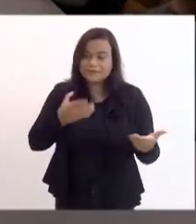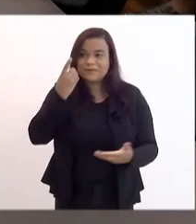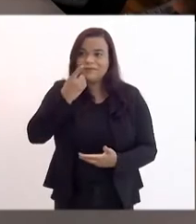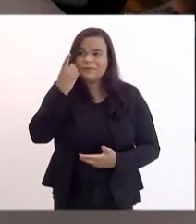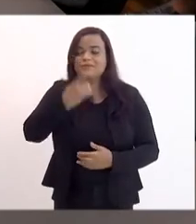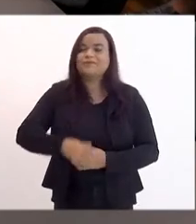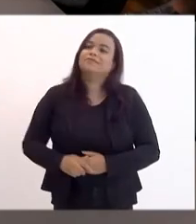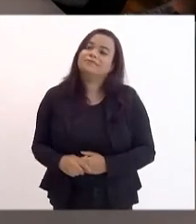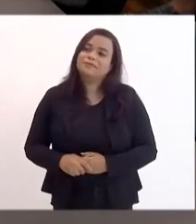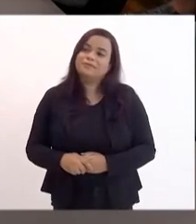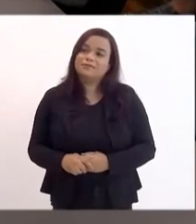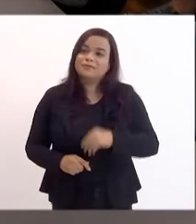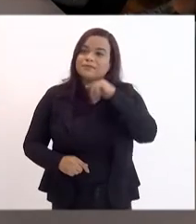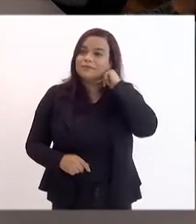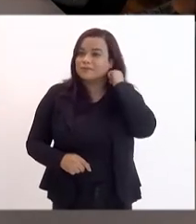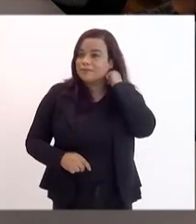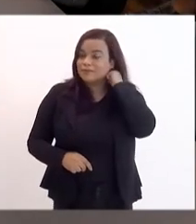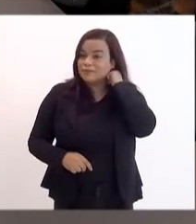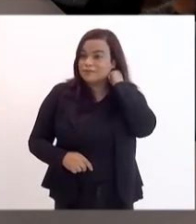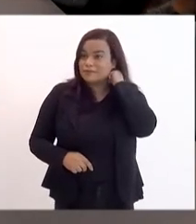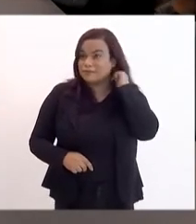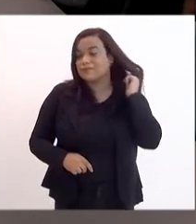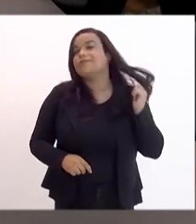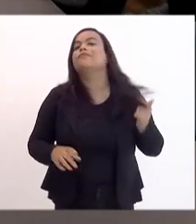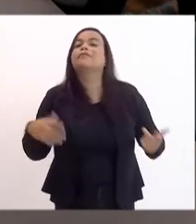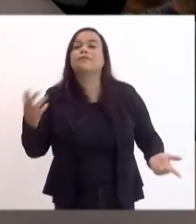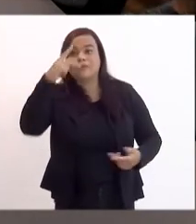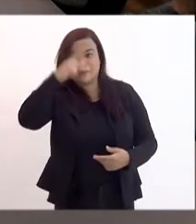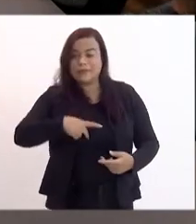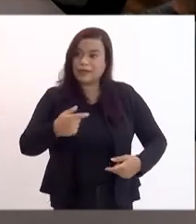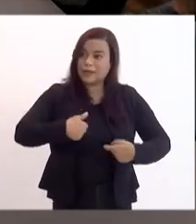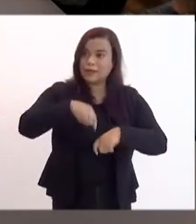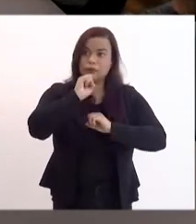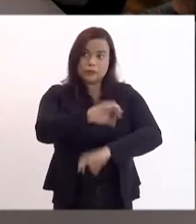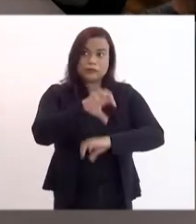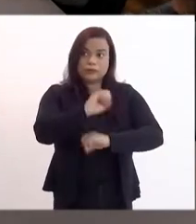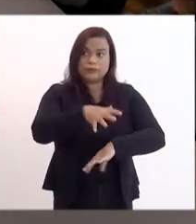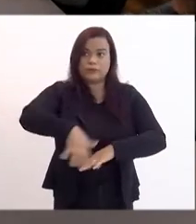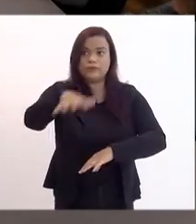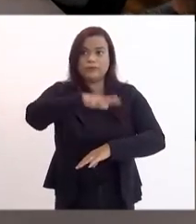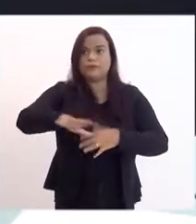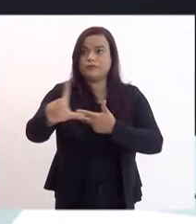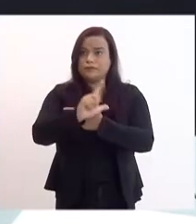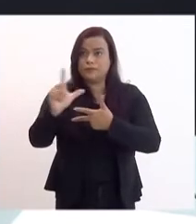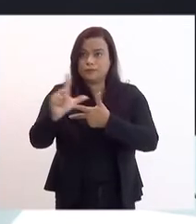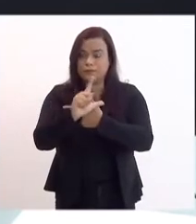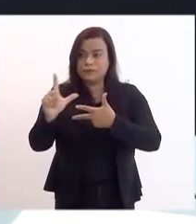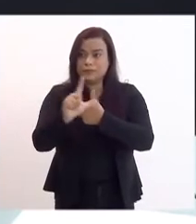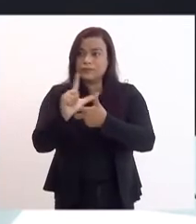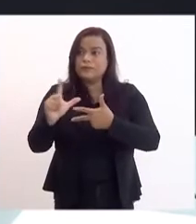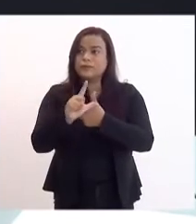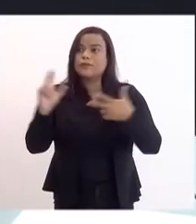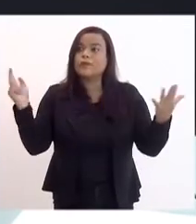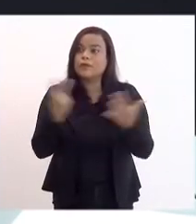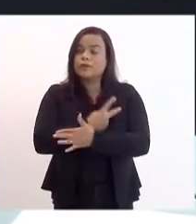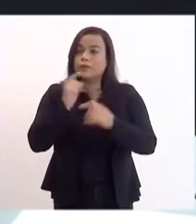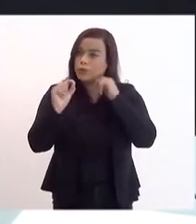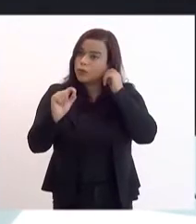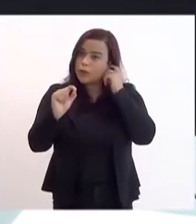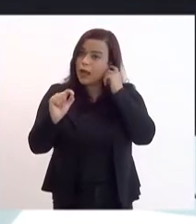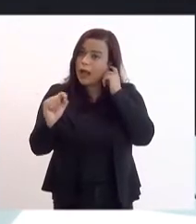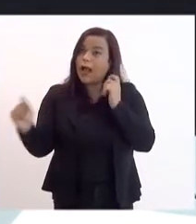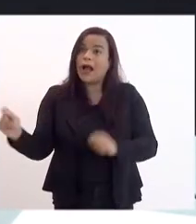Presidente, estava eu dando aula na escala do Legislativo e um